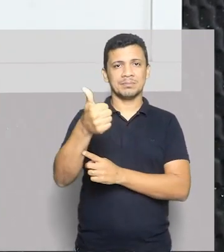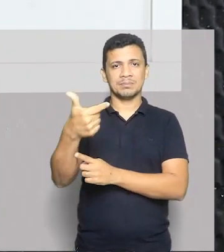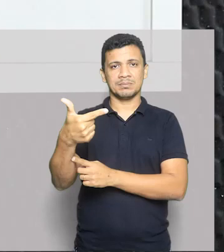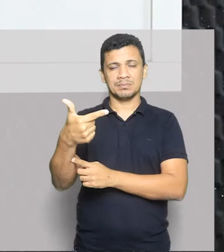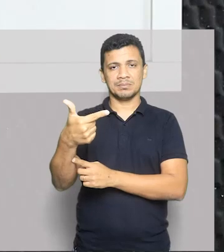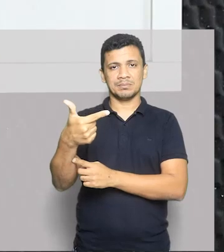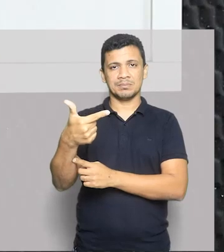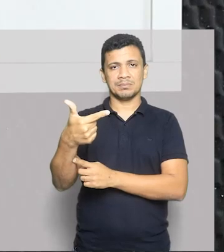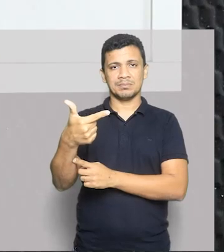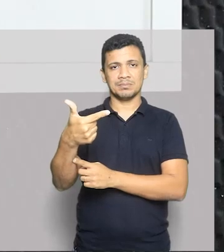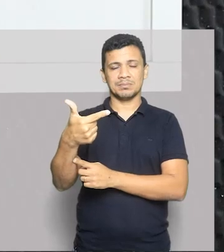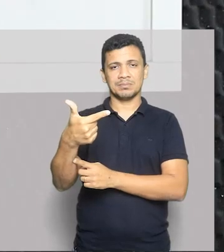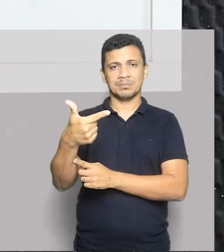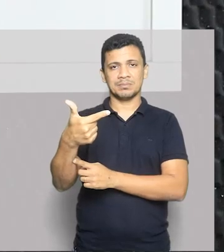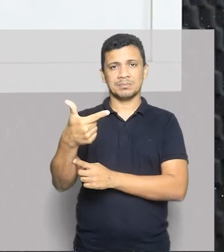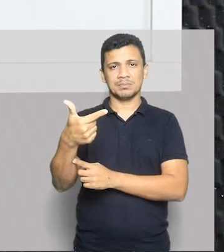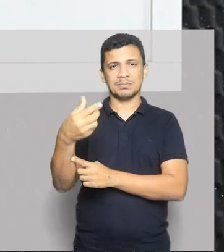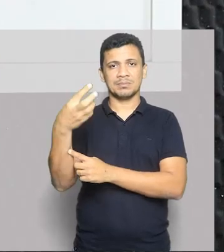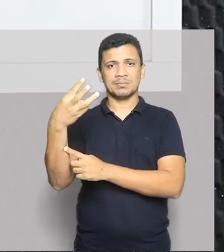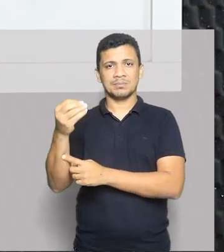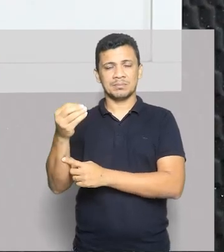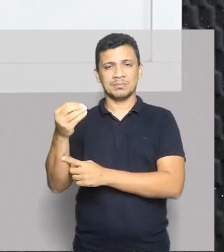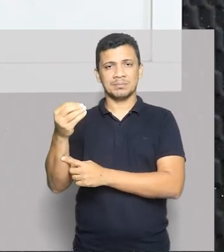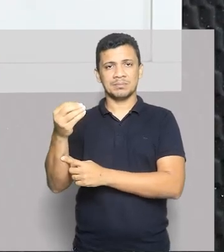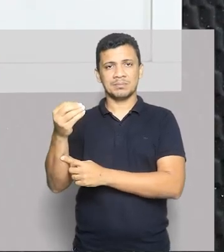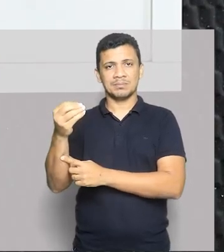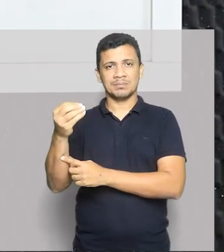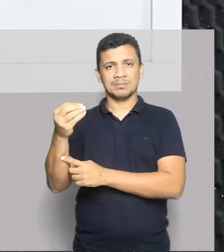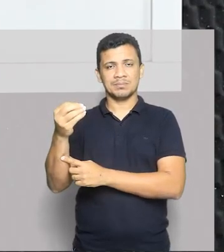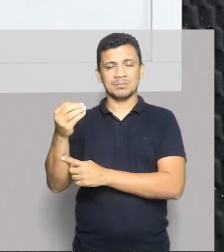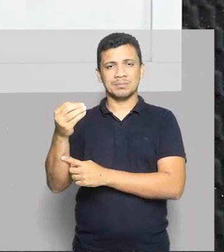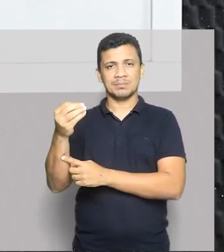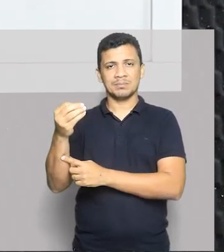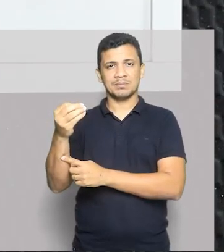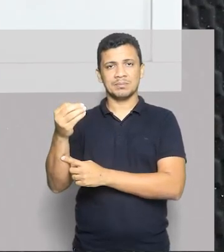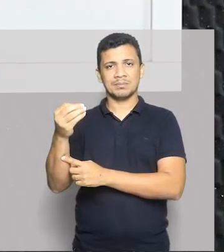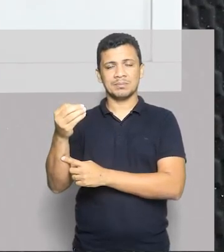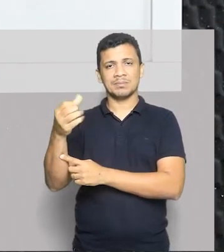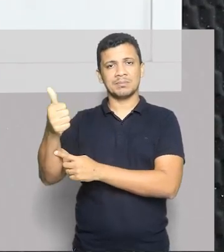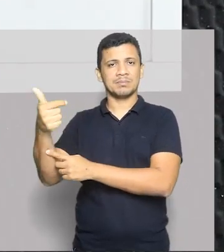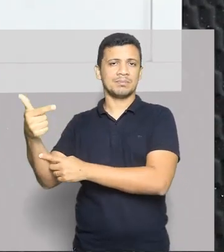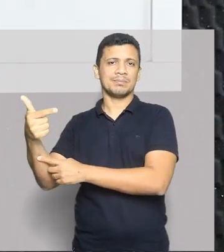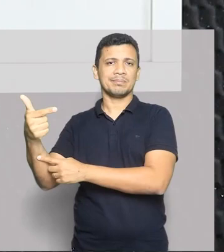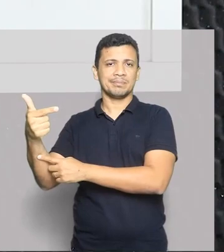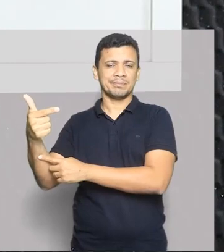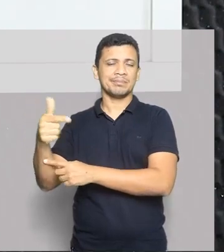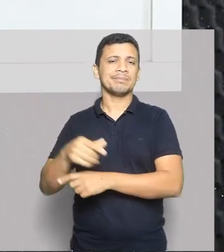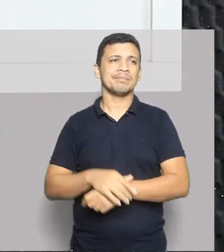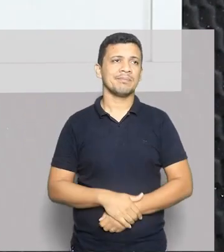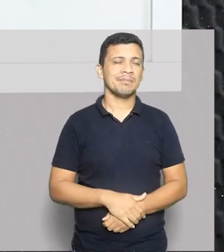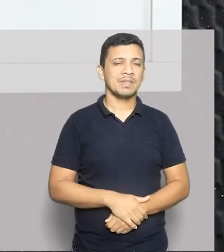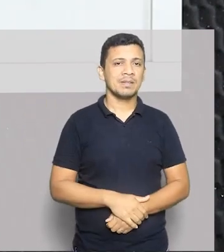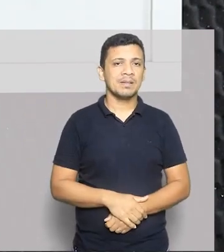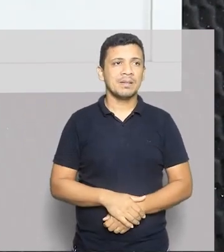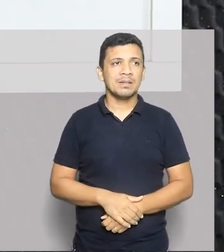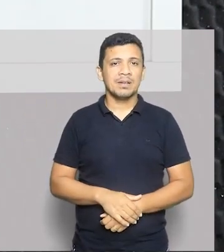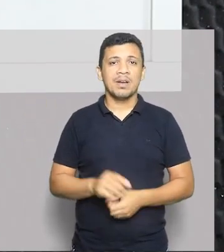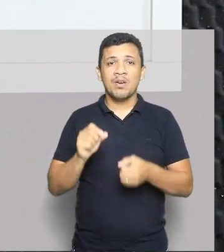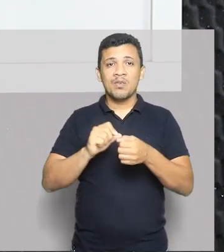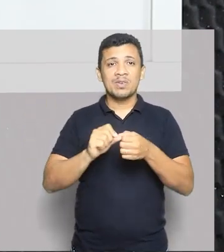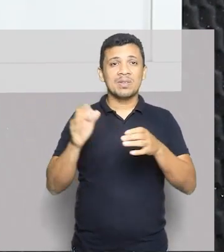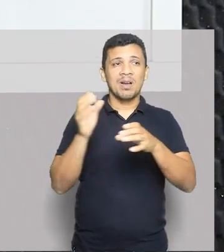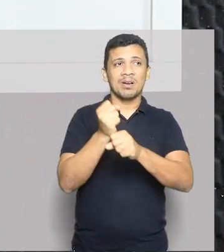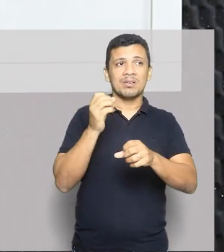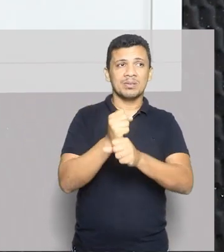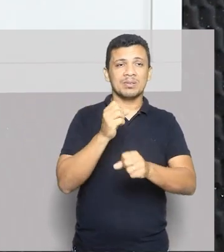12, esse aqui vale 30, esse aqui vale 12. Então, se você fizer essa conta, a